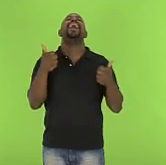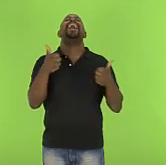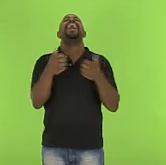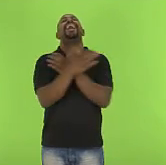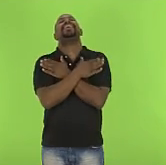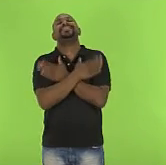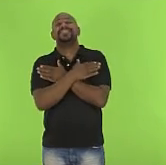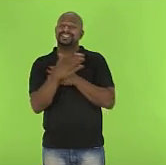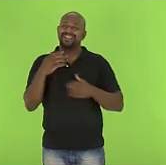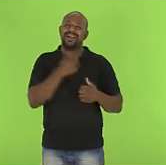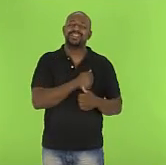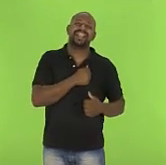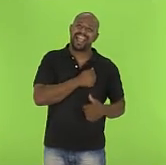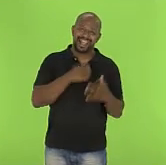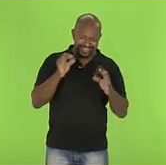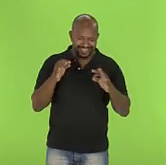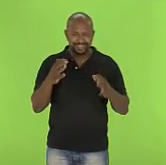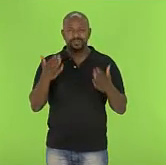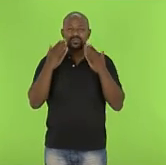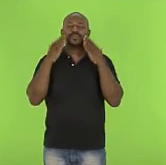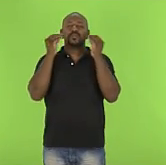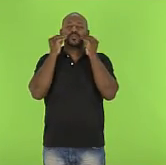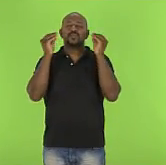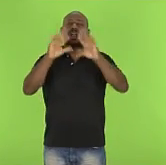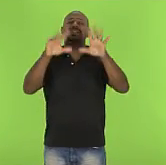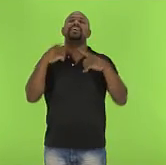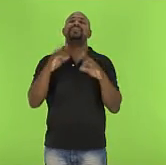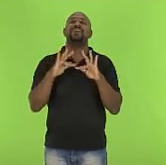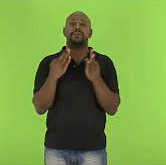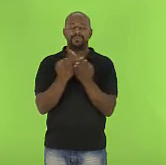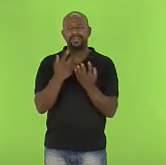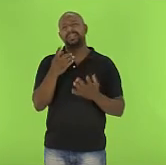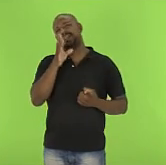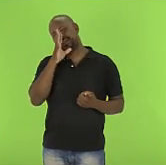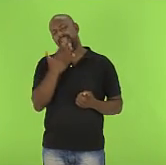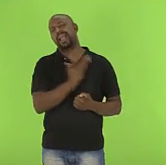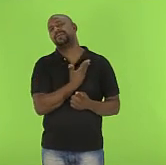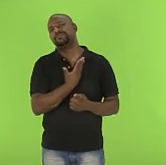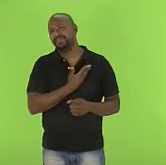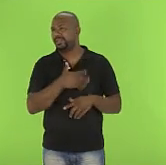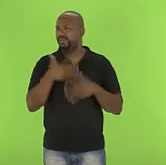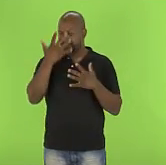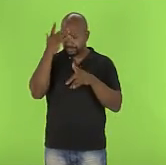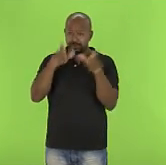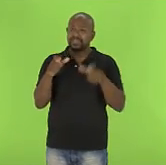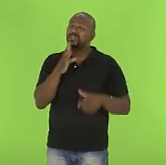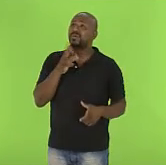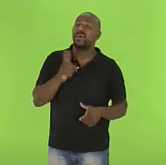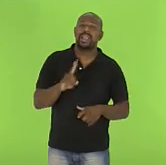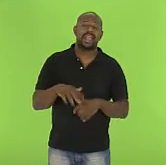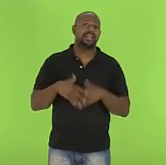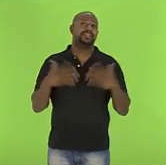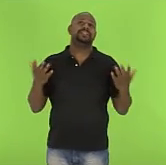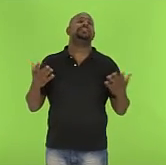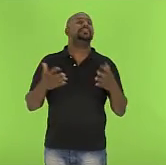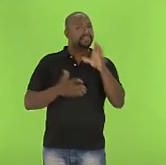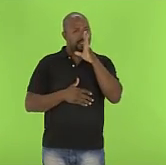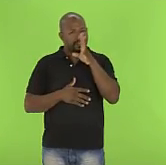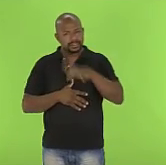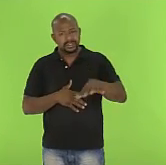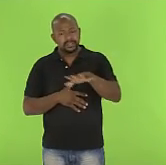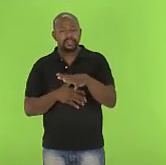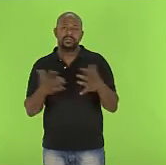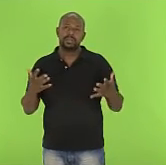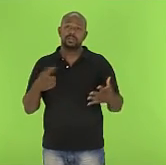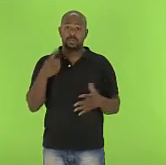aí. Gente, que tá com saudade também. Nossa família que tá assistindo, nossos amigos, pessoas que a gente nem conhece, que